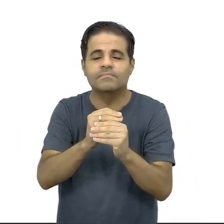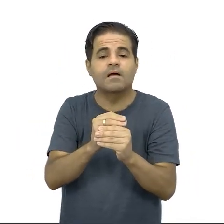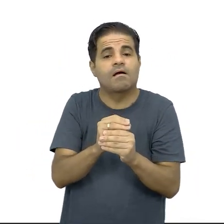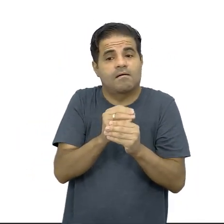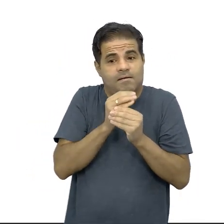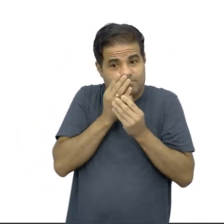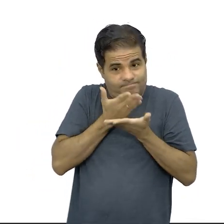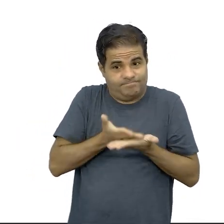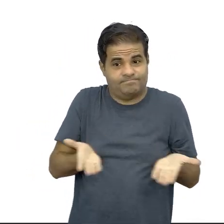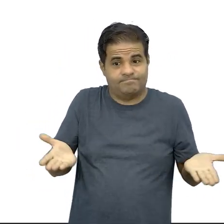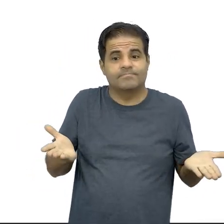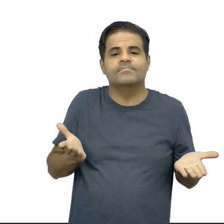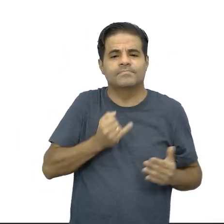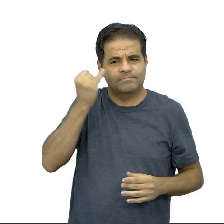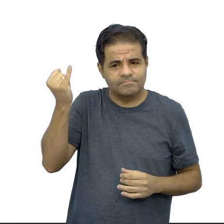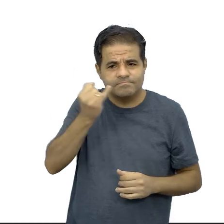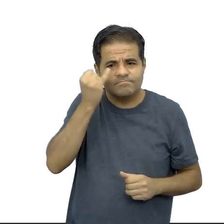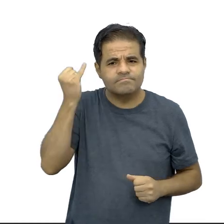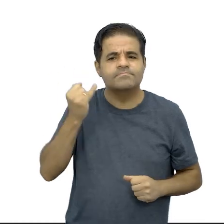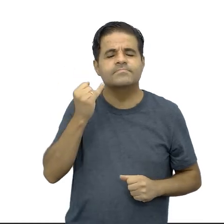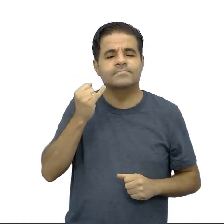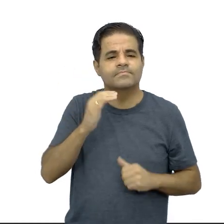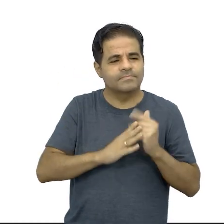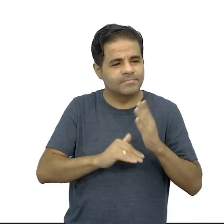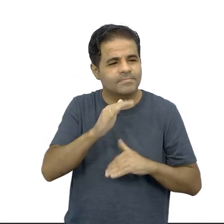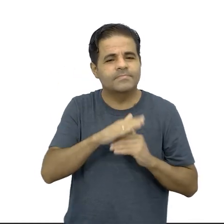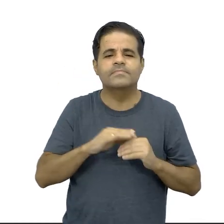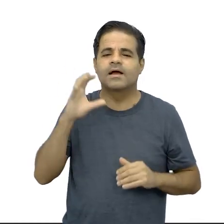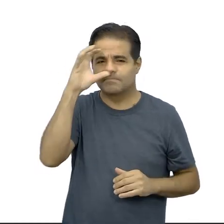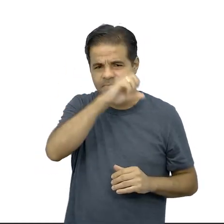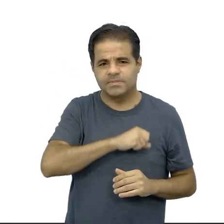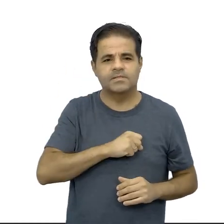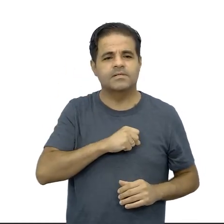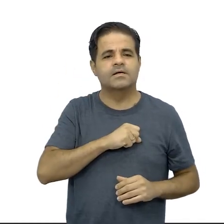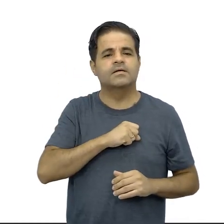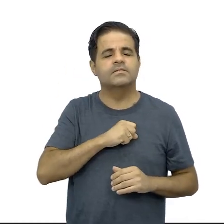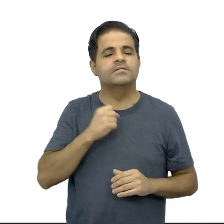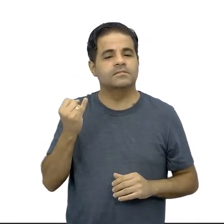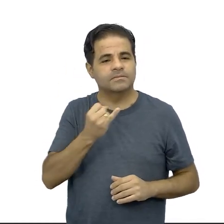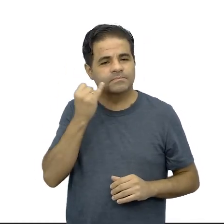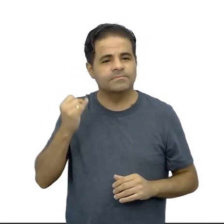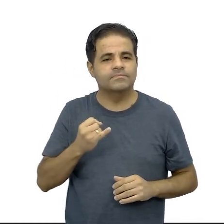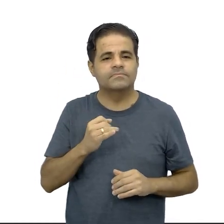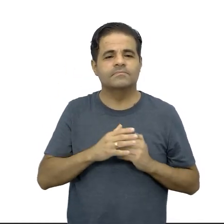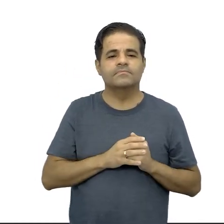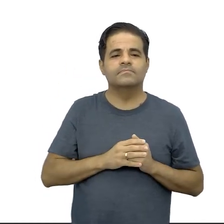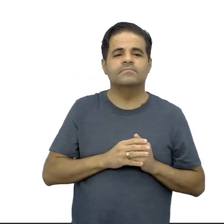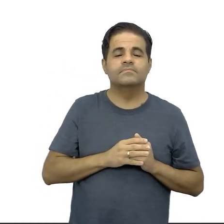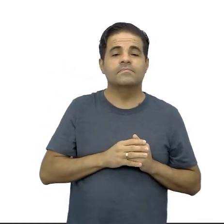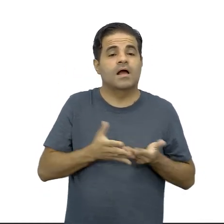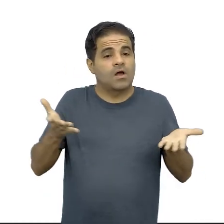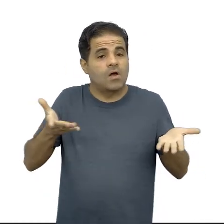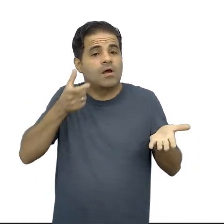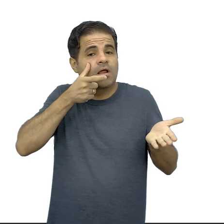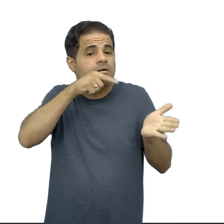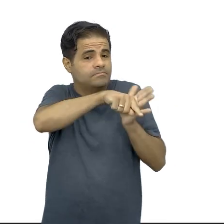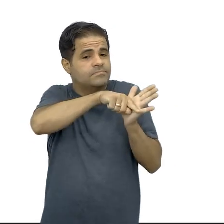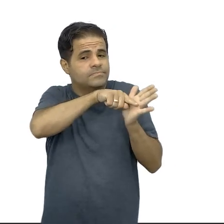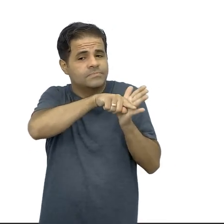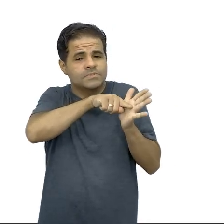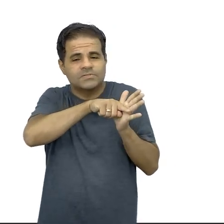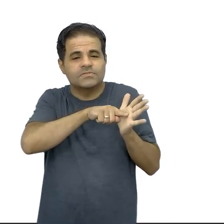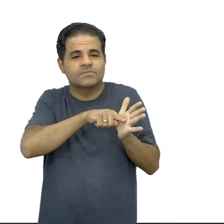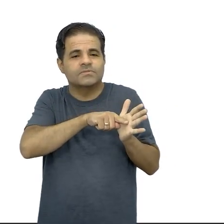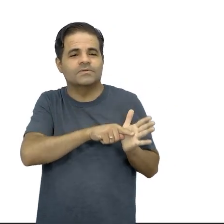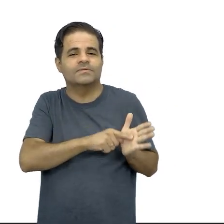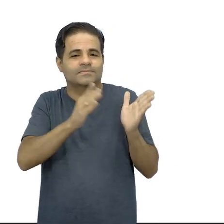sendo esse, né, o grande fundamento da aprendizagem em espiral. E agora, para finalizar o momento